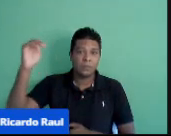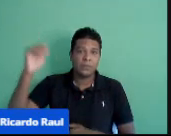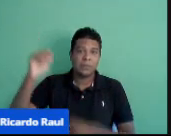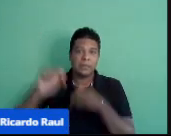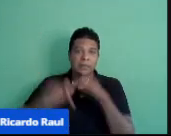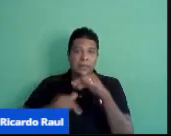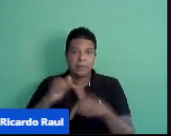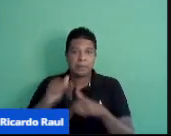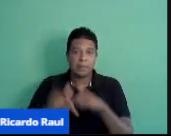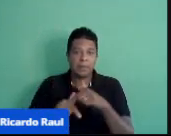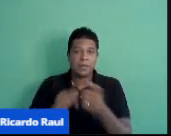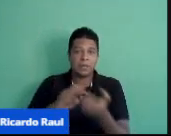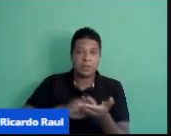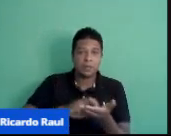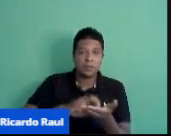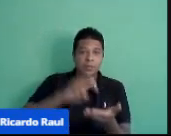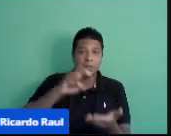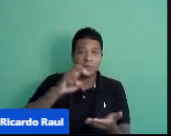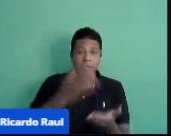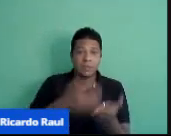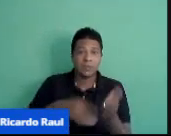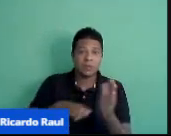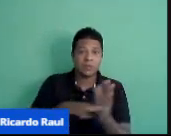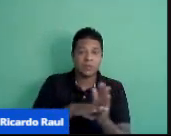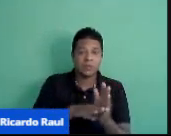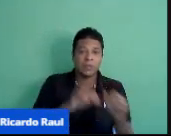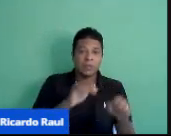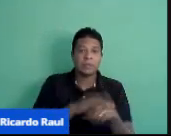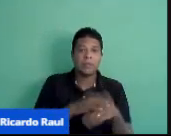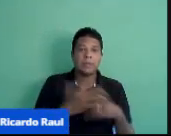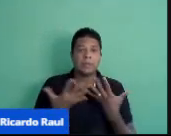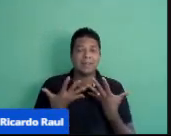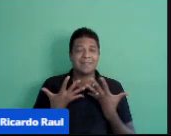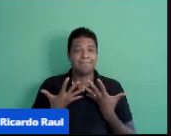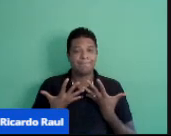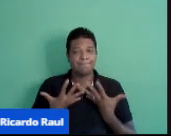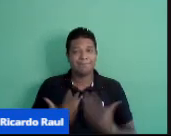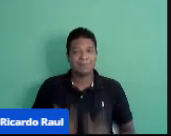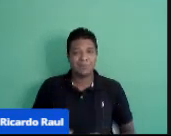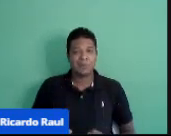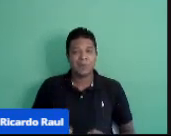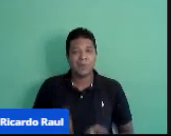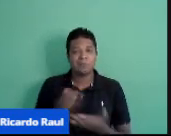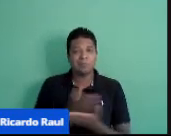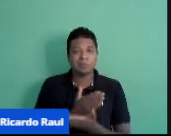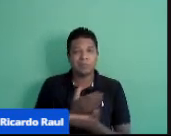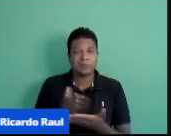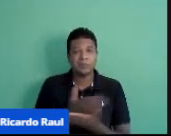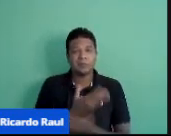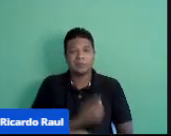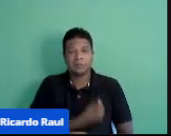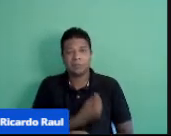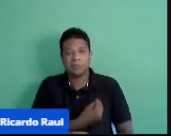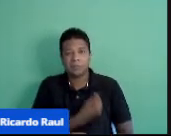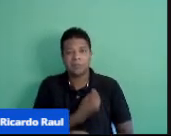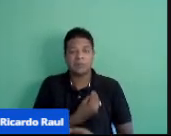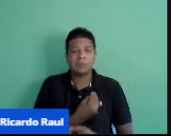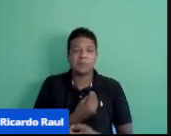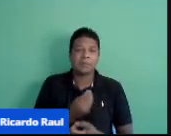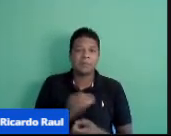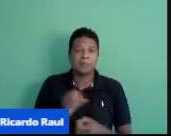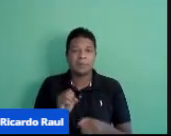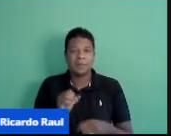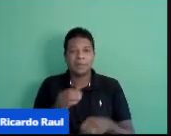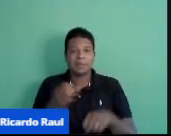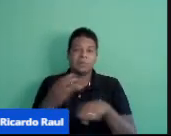manhã, né, então ele chega à noite, ele está cansado, às vezes são poucos que participam, mas também pelo WhatsApp. A